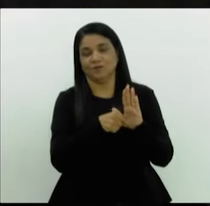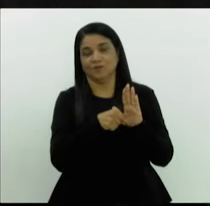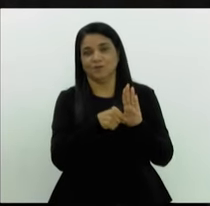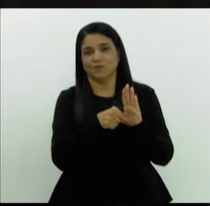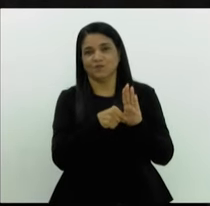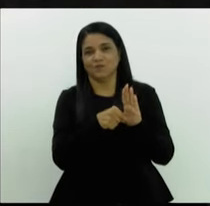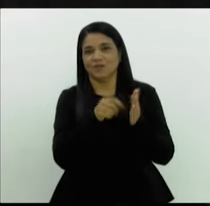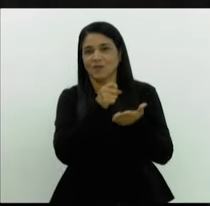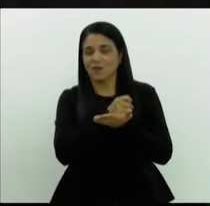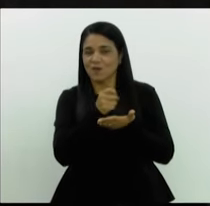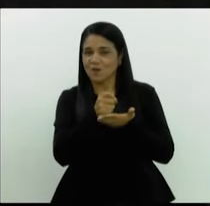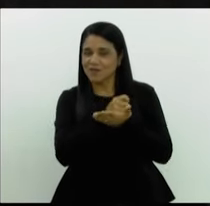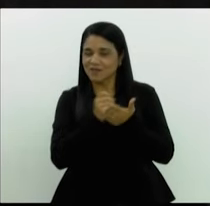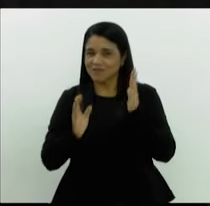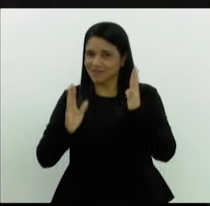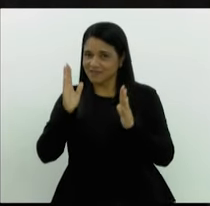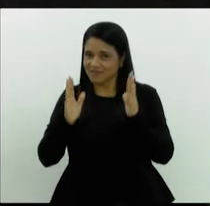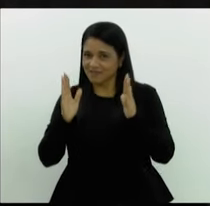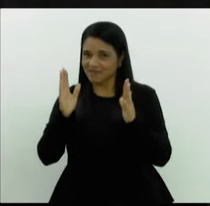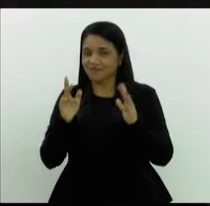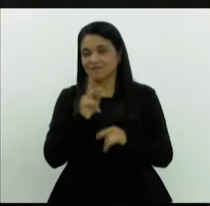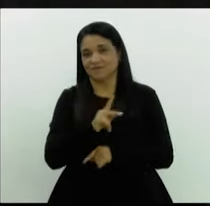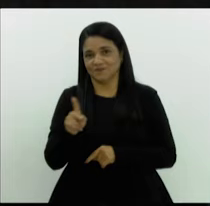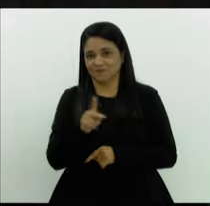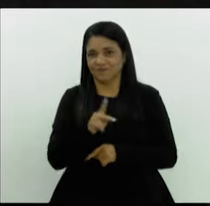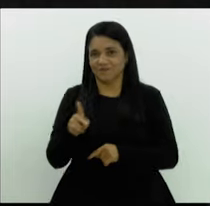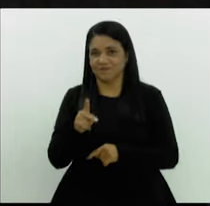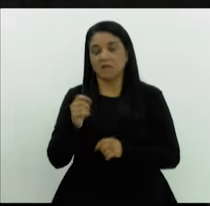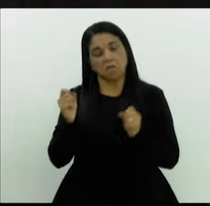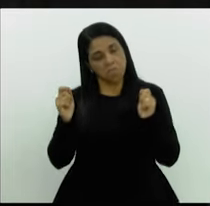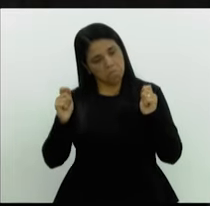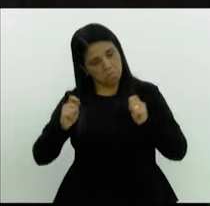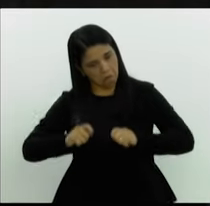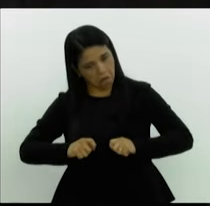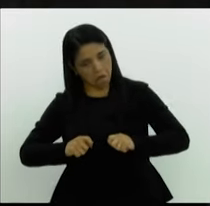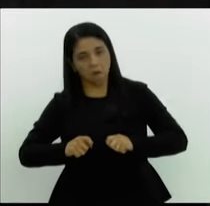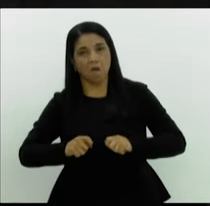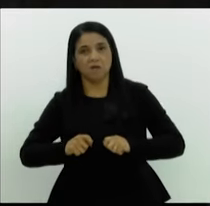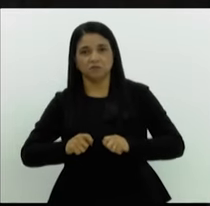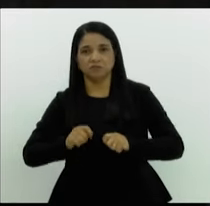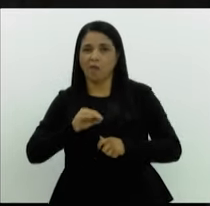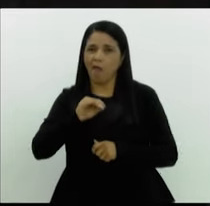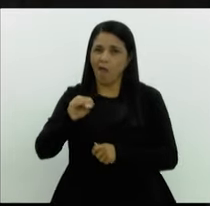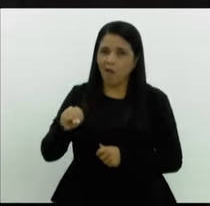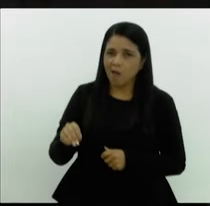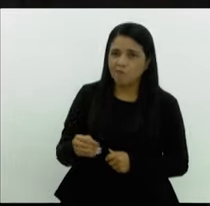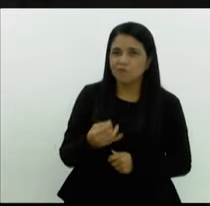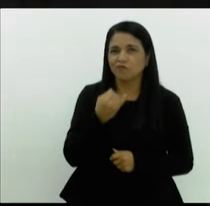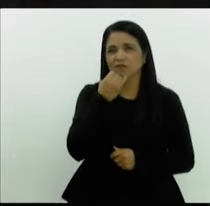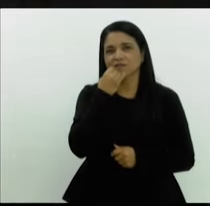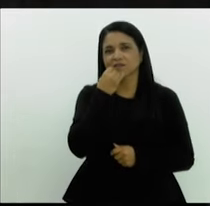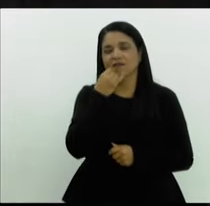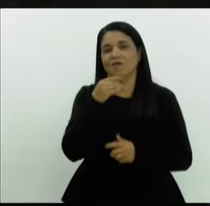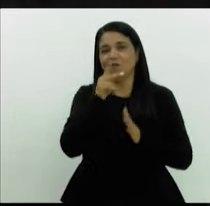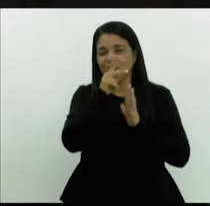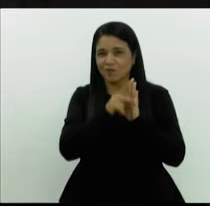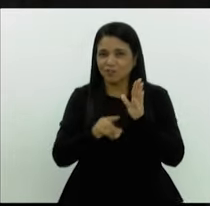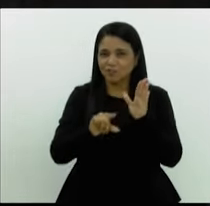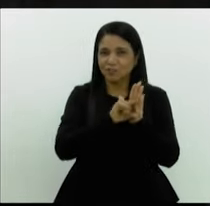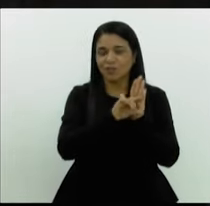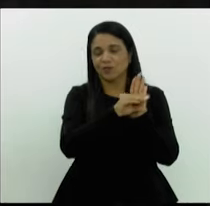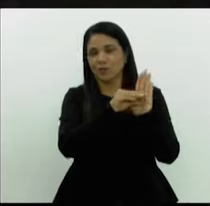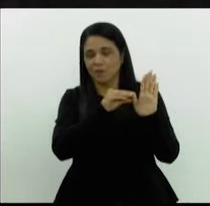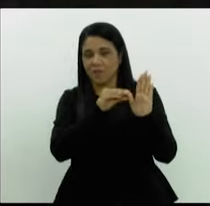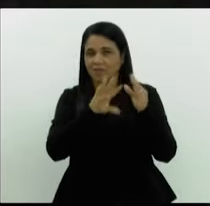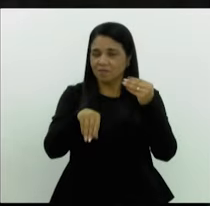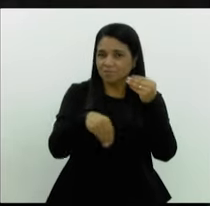tratando da contratação de professores, aí a gente pode aproveitar esse projeto, colocar uma emenda